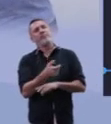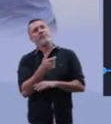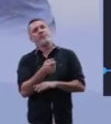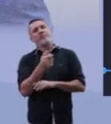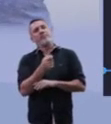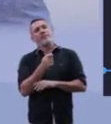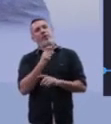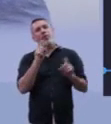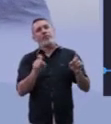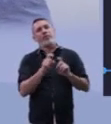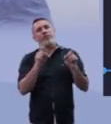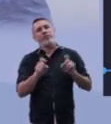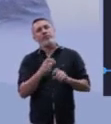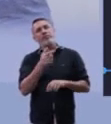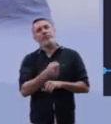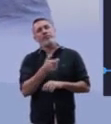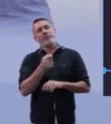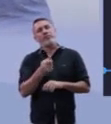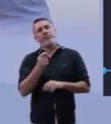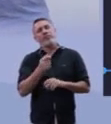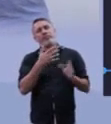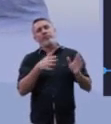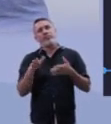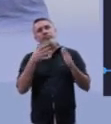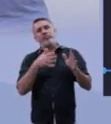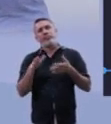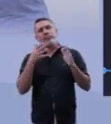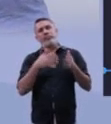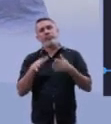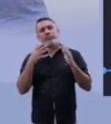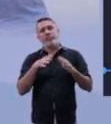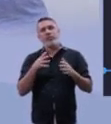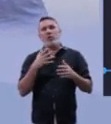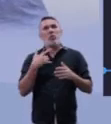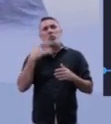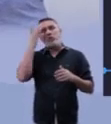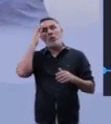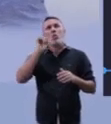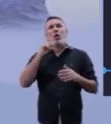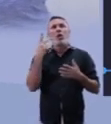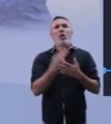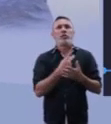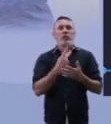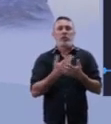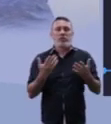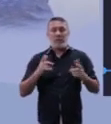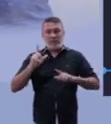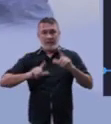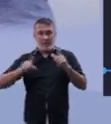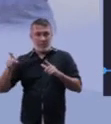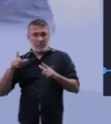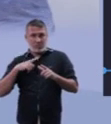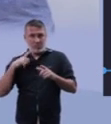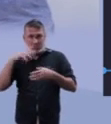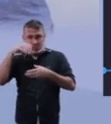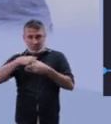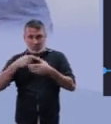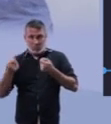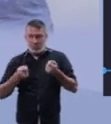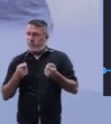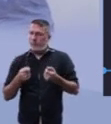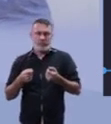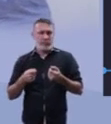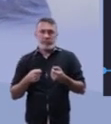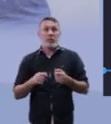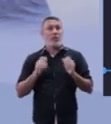a TV e fica ali só para mexer no computador, né? As pessoas falam isso, eu ligo a televisão para ficar mexendo no computador. Não sei nem o que está passando. Então a televisão ela não consegue